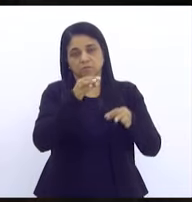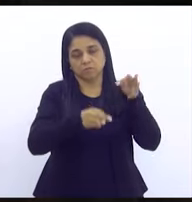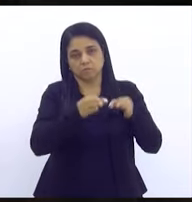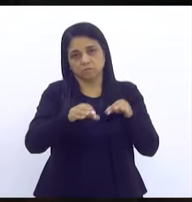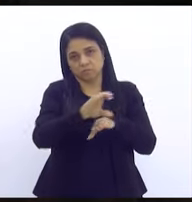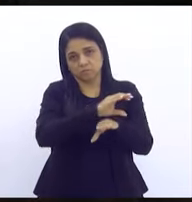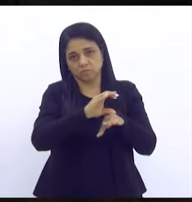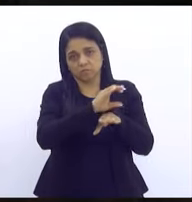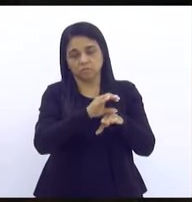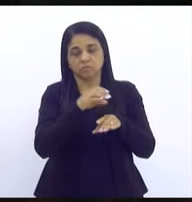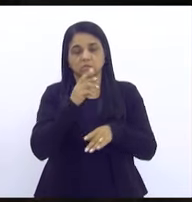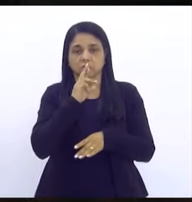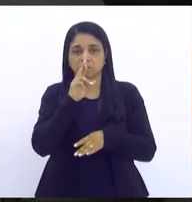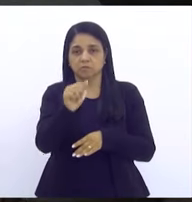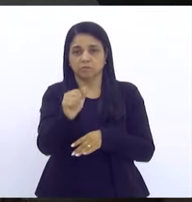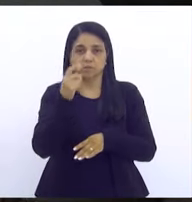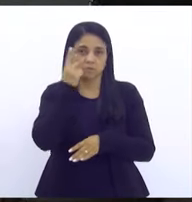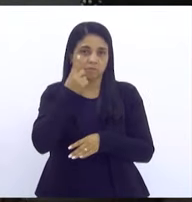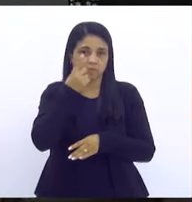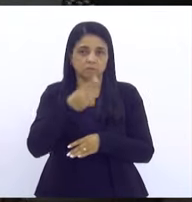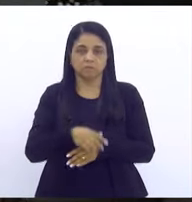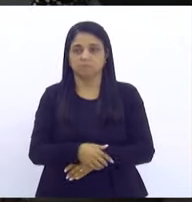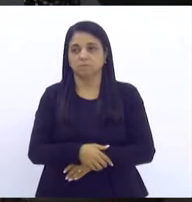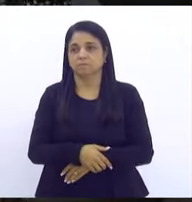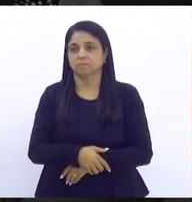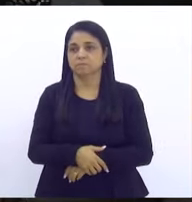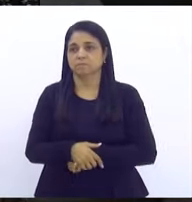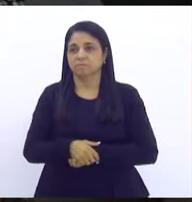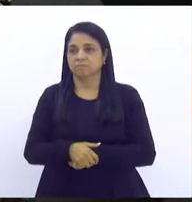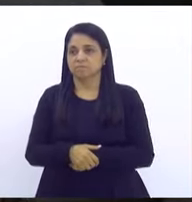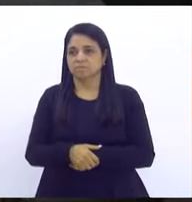e Justiça, deputado Rodrigo Amorim.